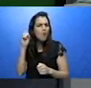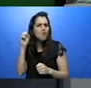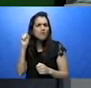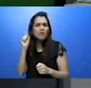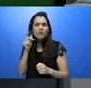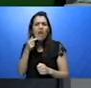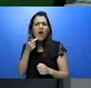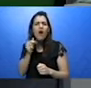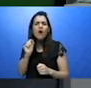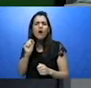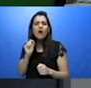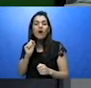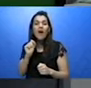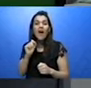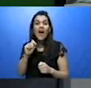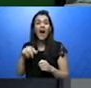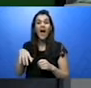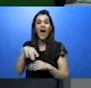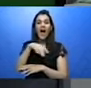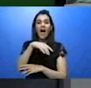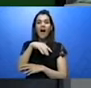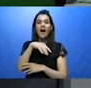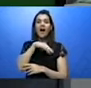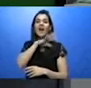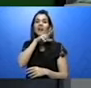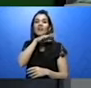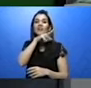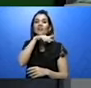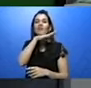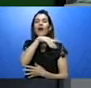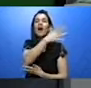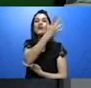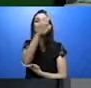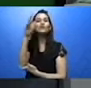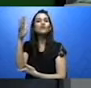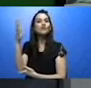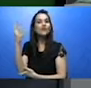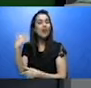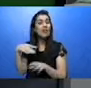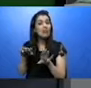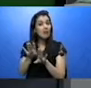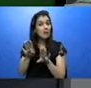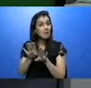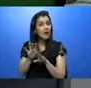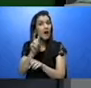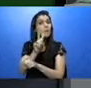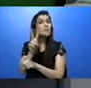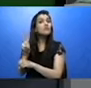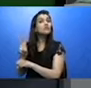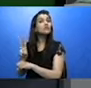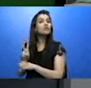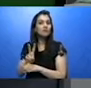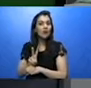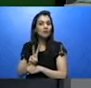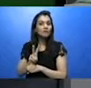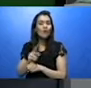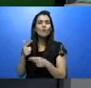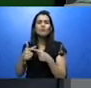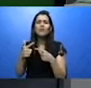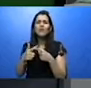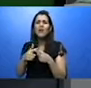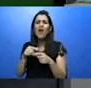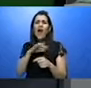falarem sobre os animais silvestres e a importância da preservação das espécies ameaçadas de extinção.